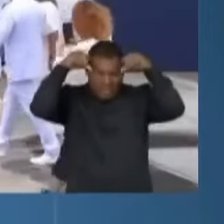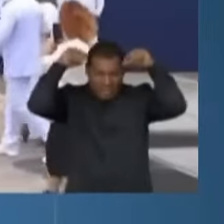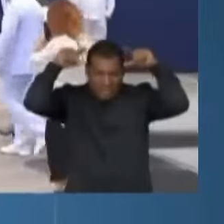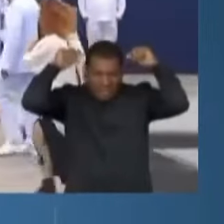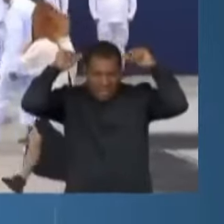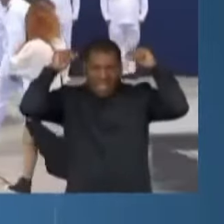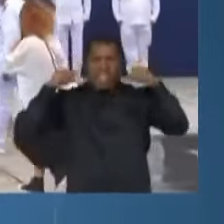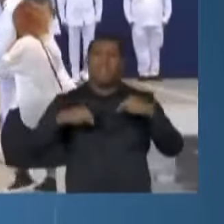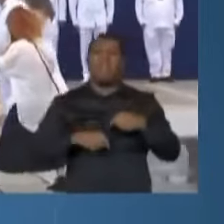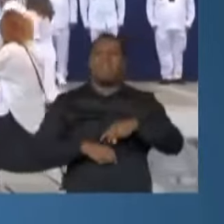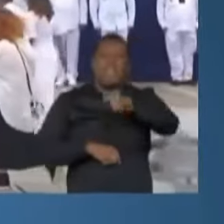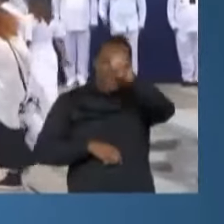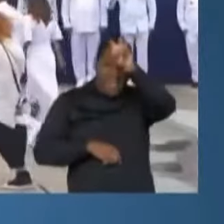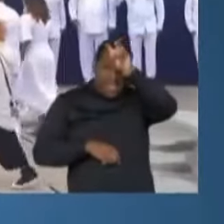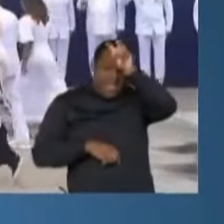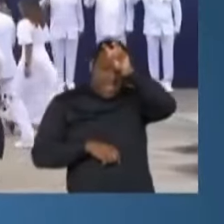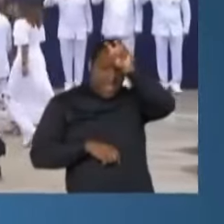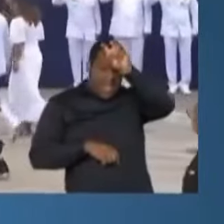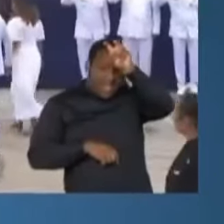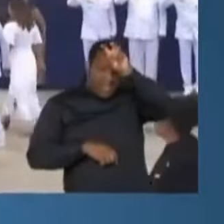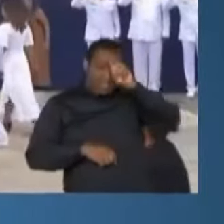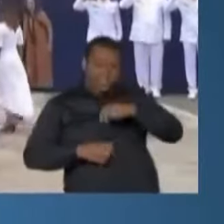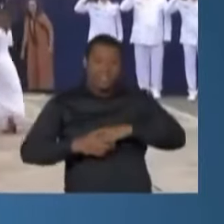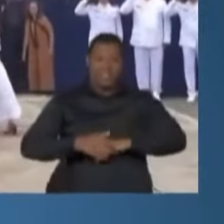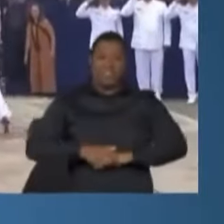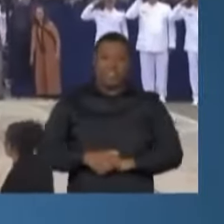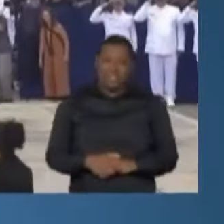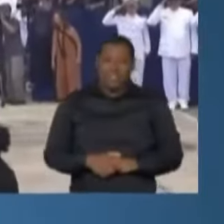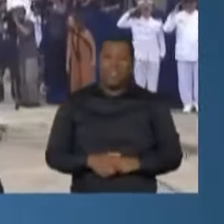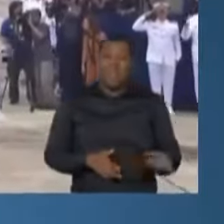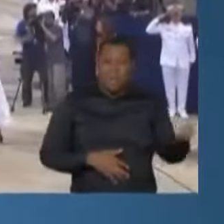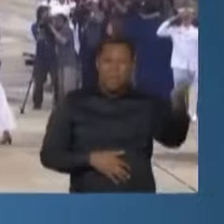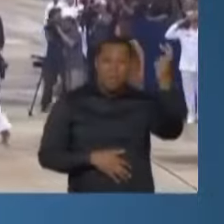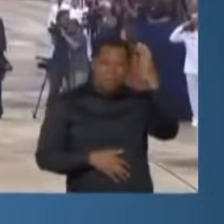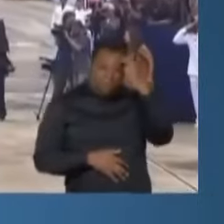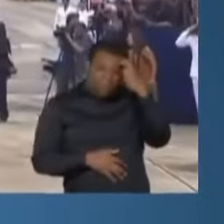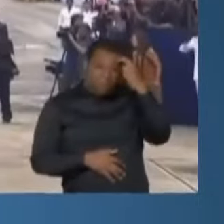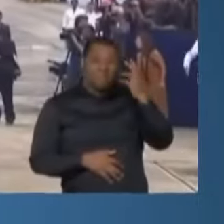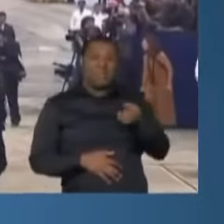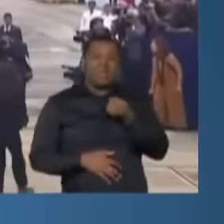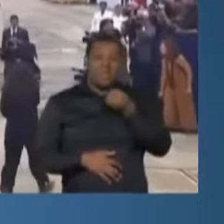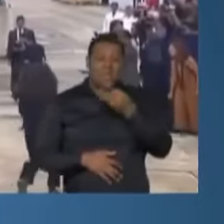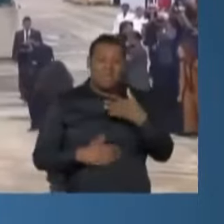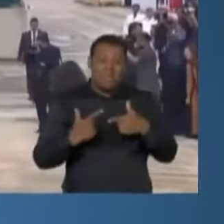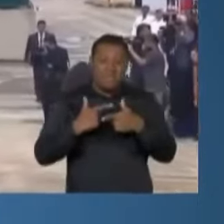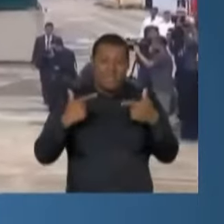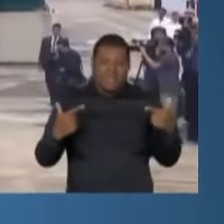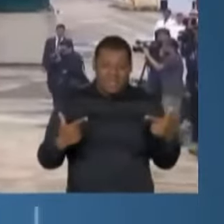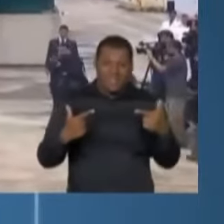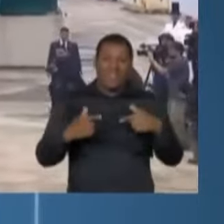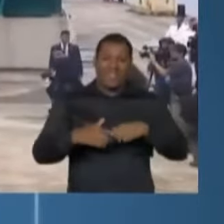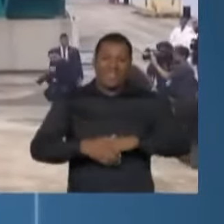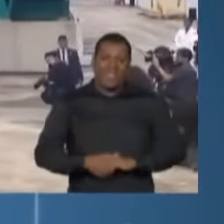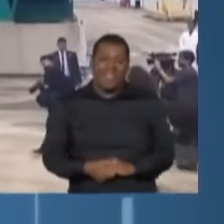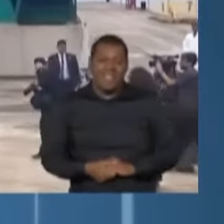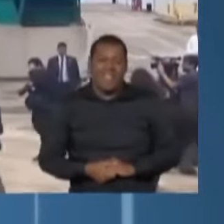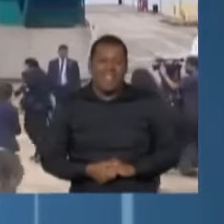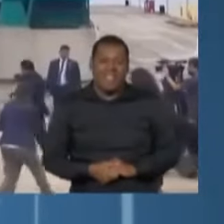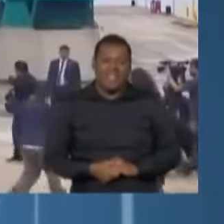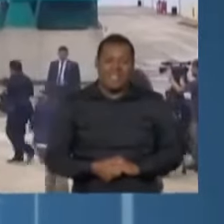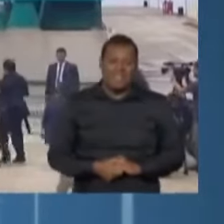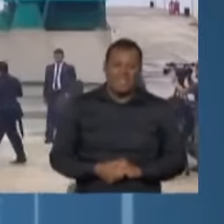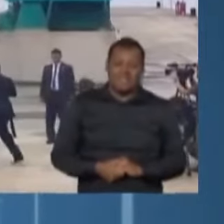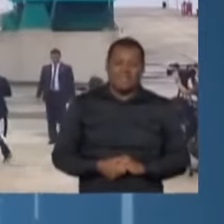José Parente Campelo, fez também esses acenos ao Lula, né, dizendo que não considera Lula um nome da esquerda, mas